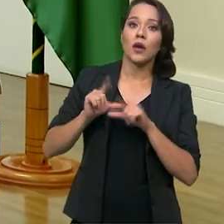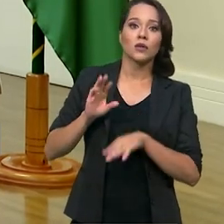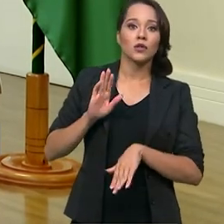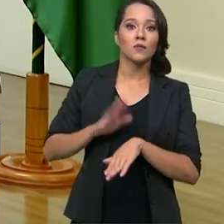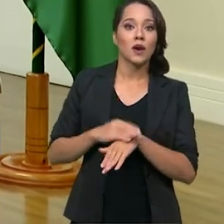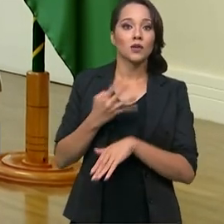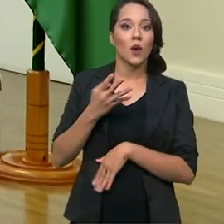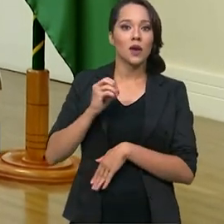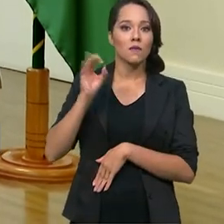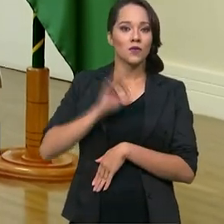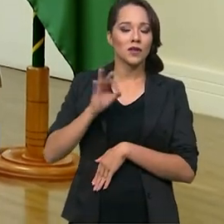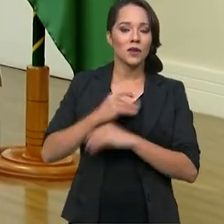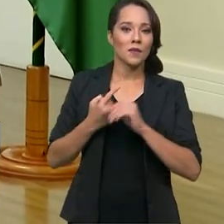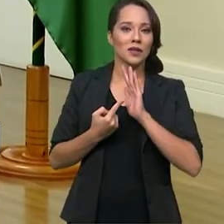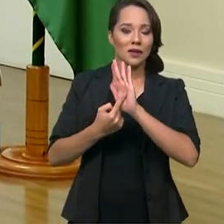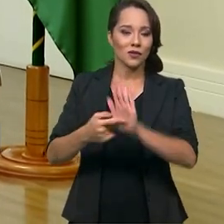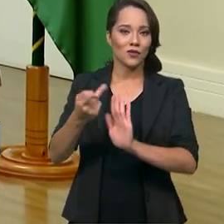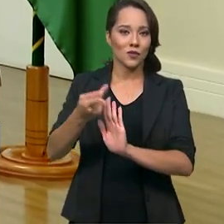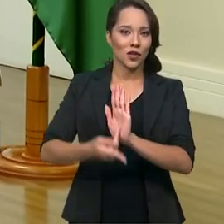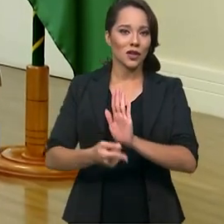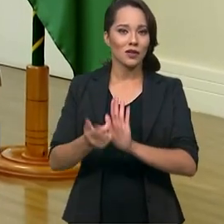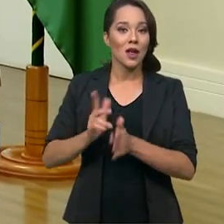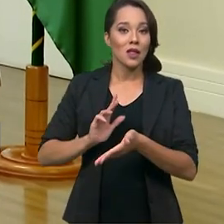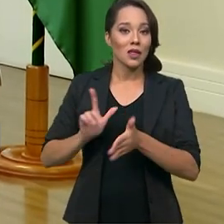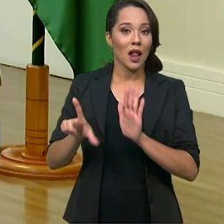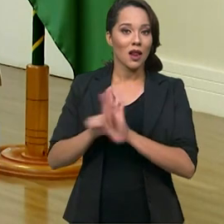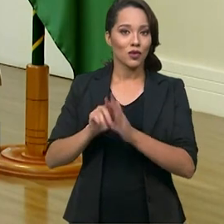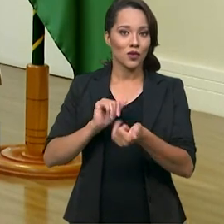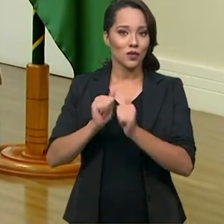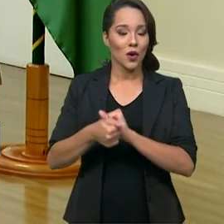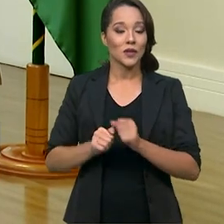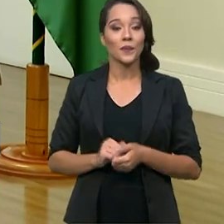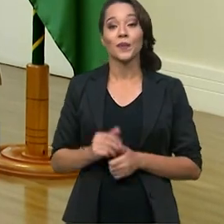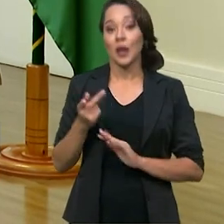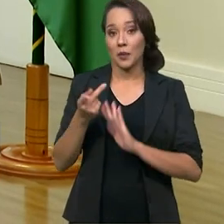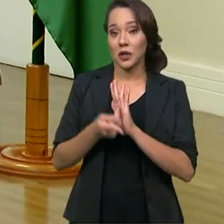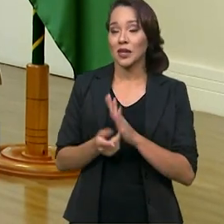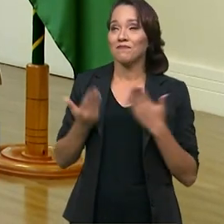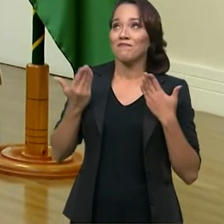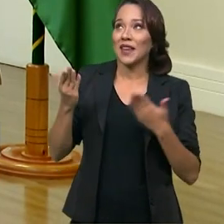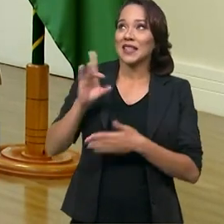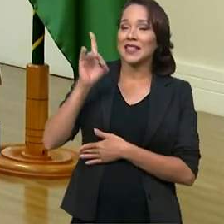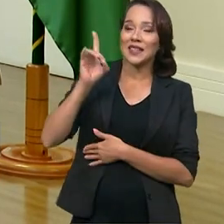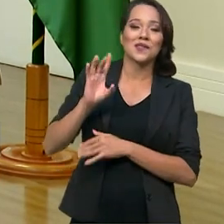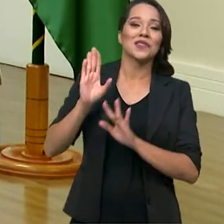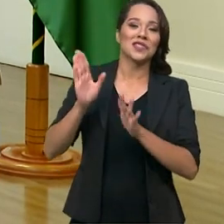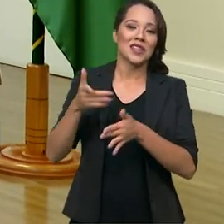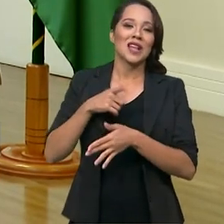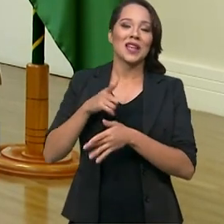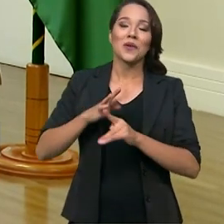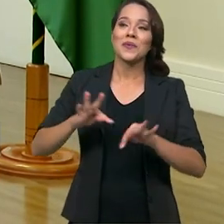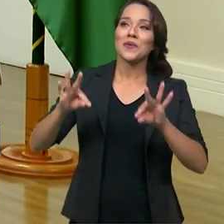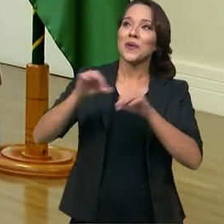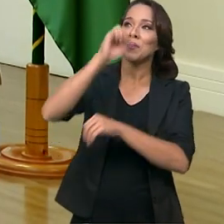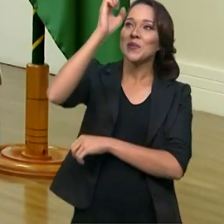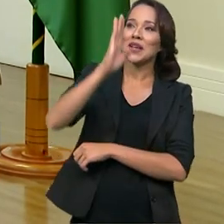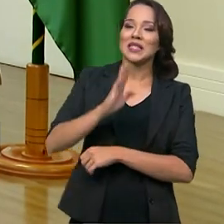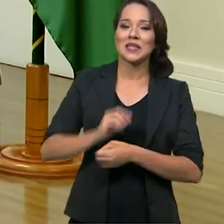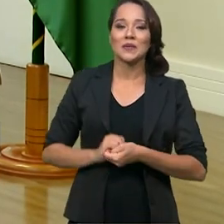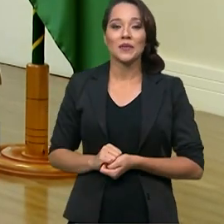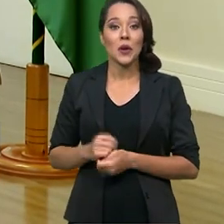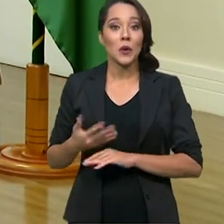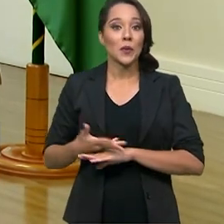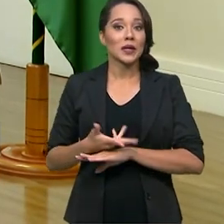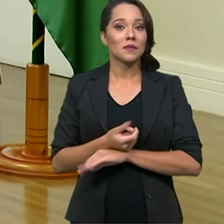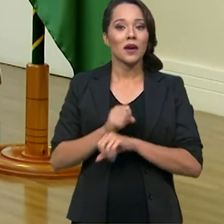de 40% na apresentação de projetos na Lei de Esporte e projetos que, graças a Deus, estão ocorrendo por todo o Brasil, né, com